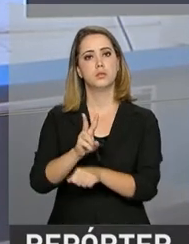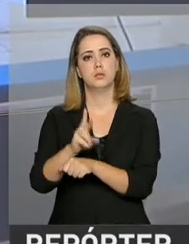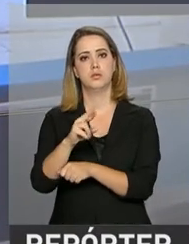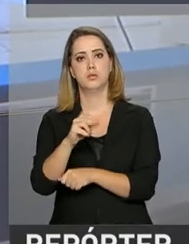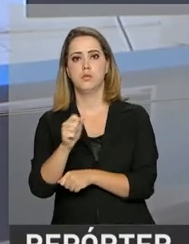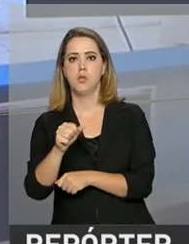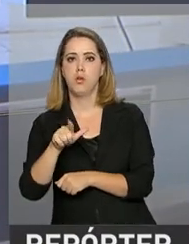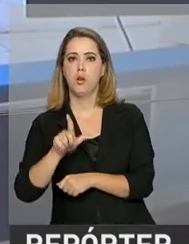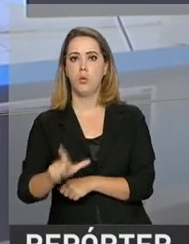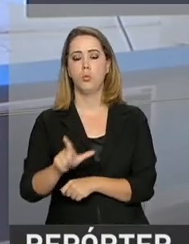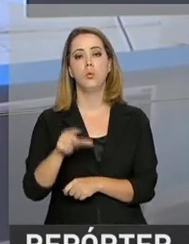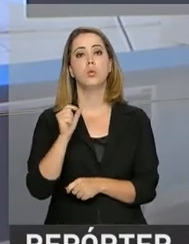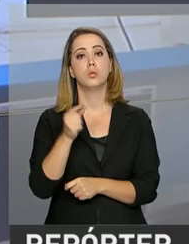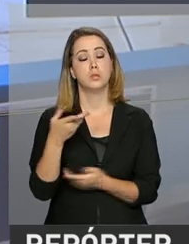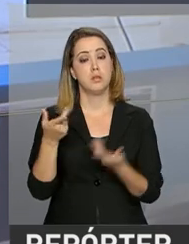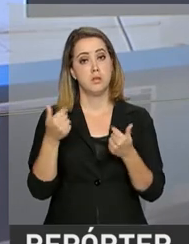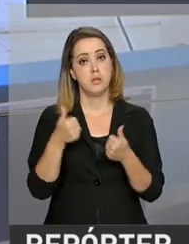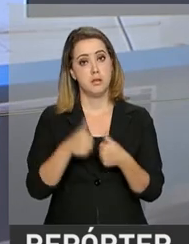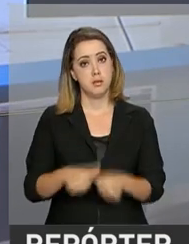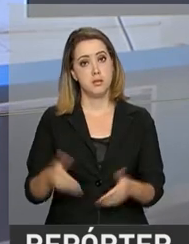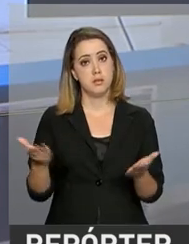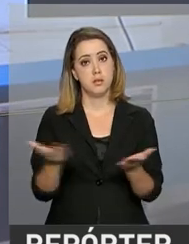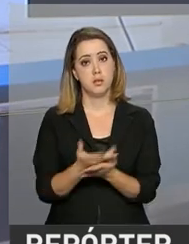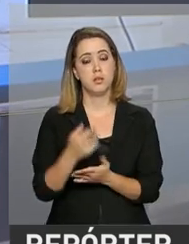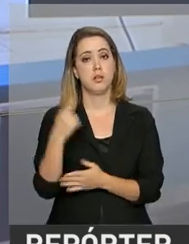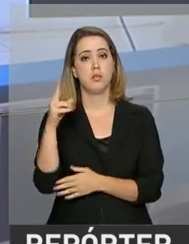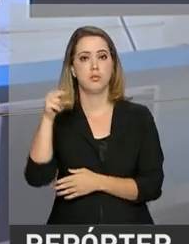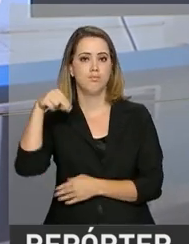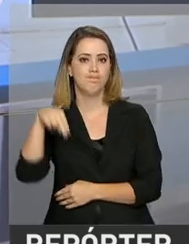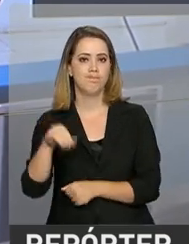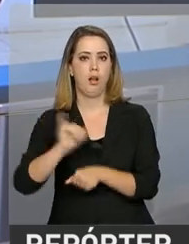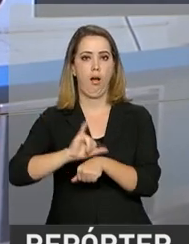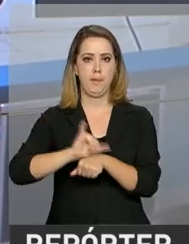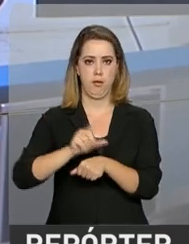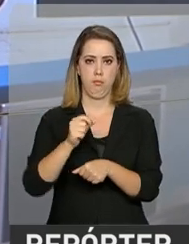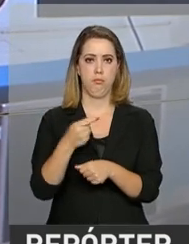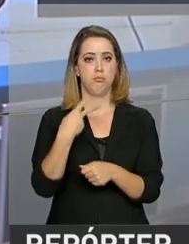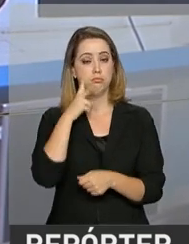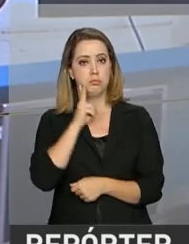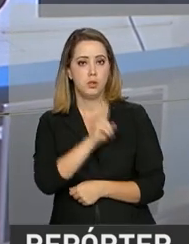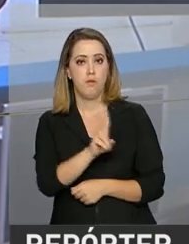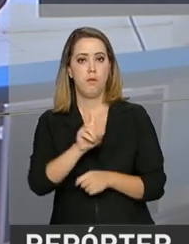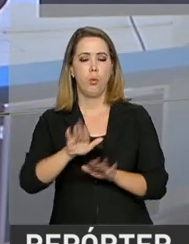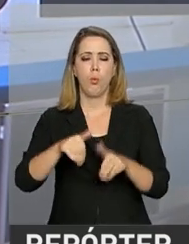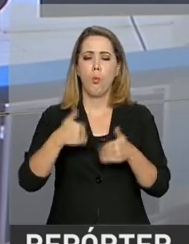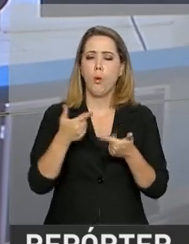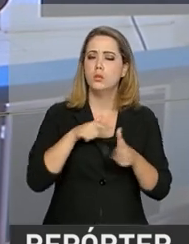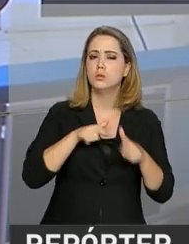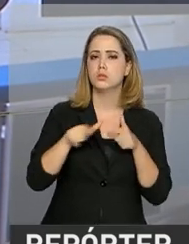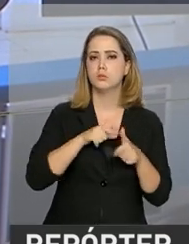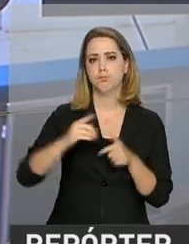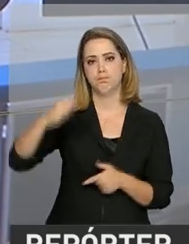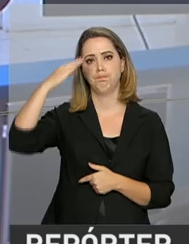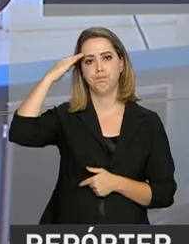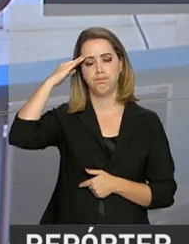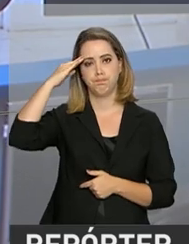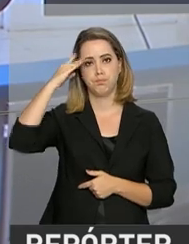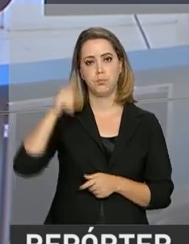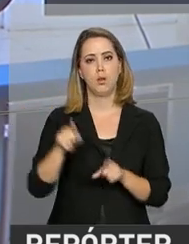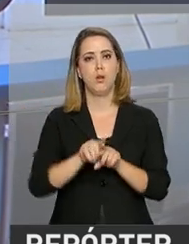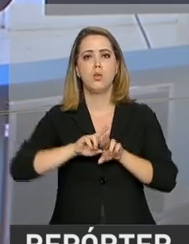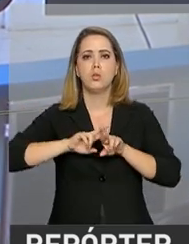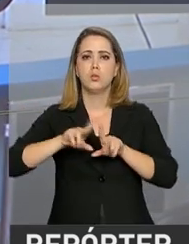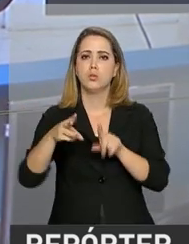Raul jungman está em Natal no Rio Grande do Norte para acompanhar a atuação das Forças Armadas são cerca de 1800 militares da